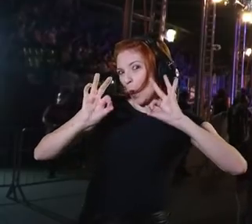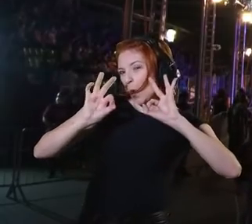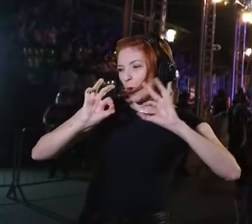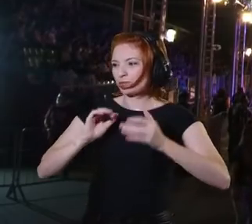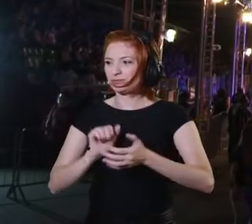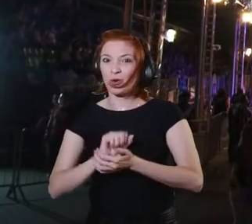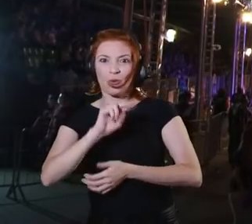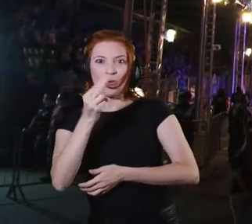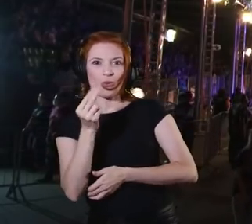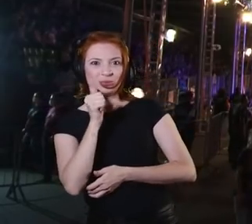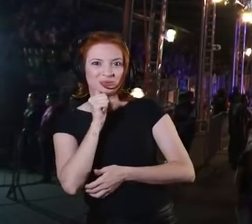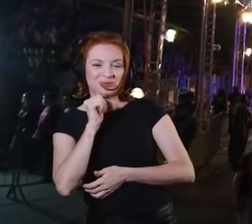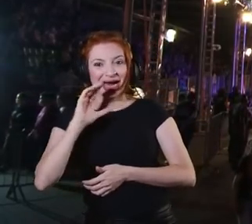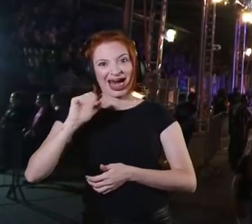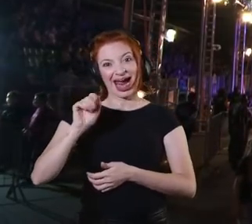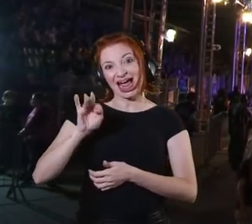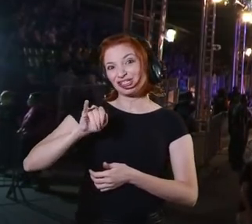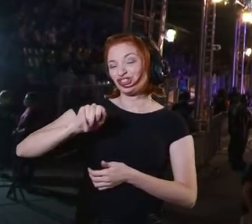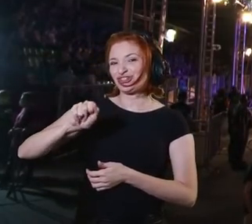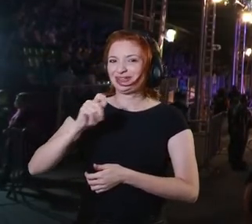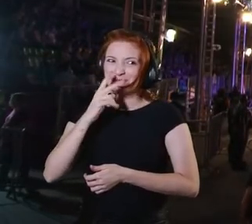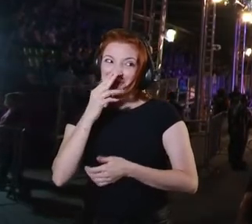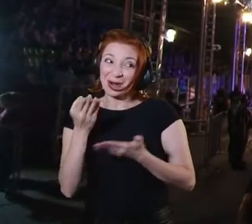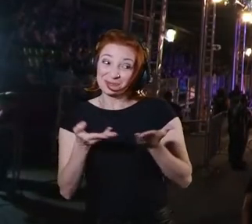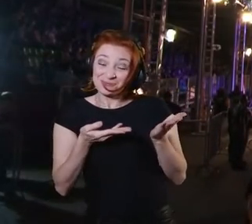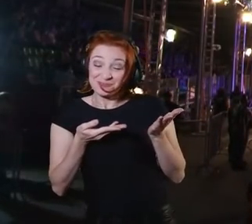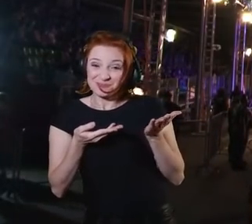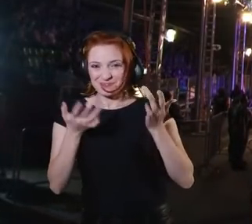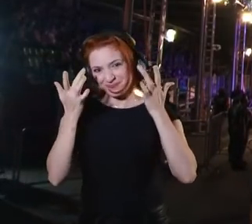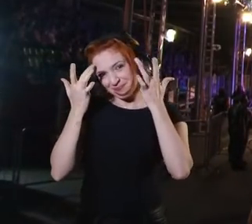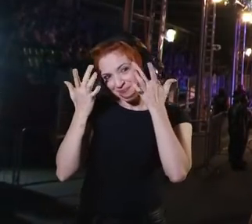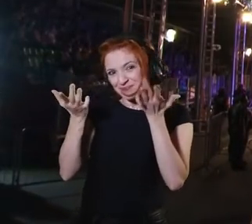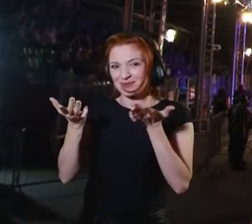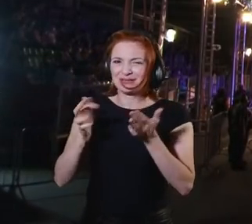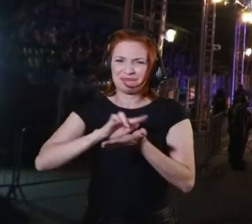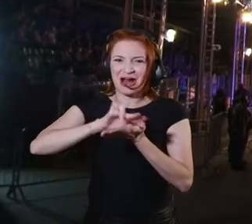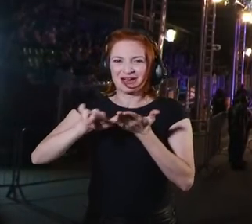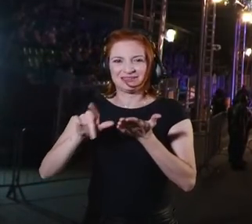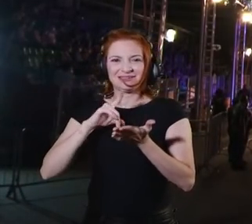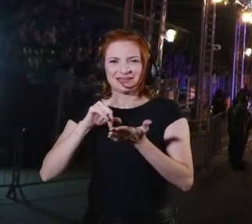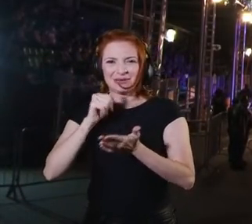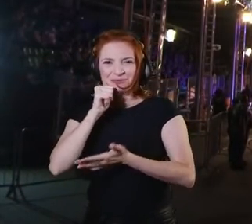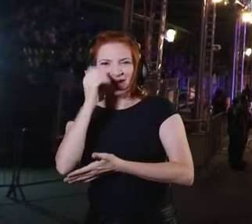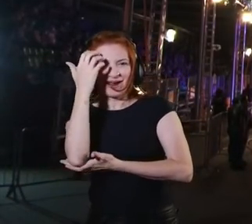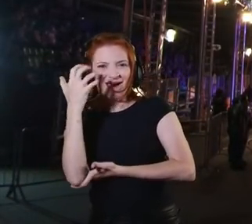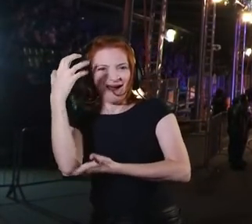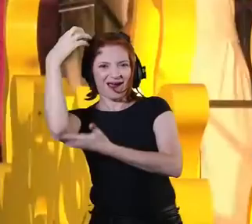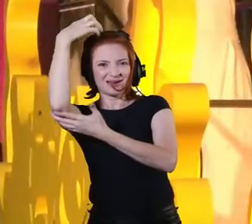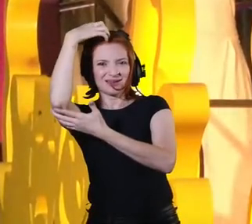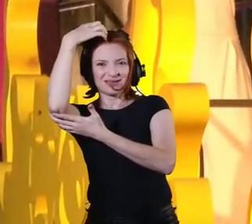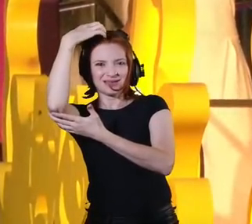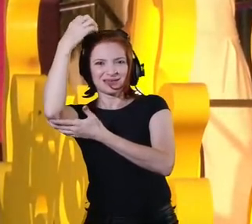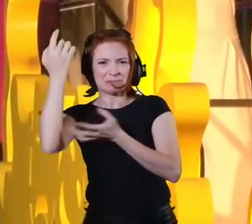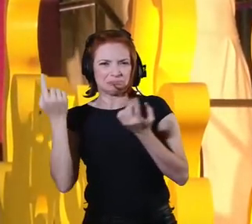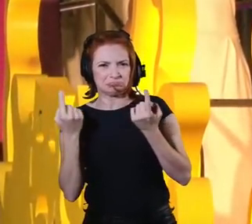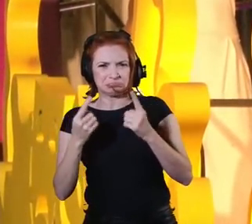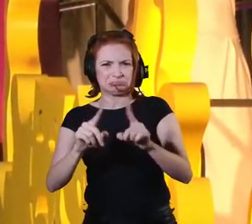uma Kátia Weber, né? Tudo. Que tá por aí. Kátia Weber, outras tantas, rainhas,